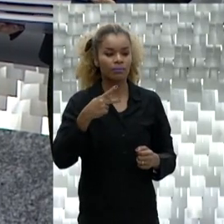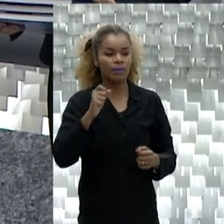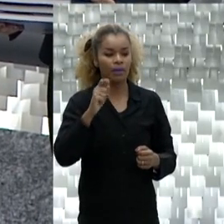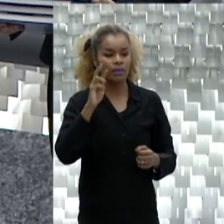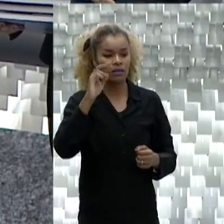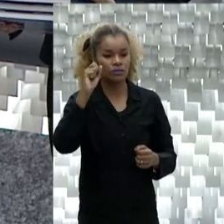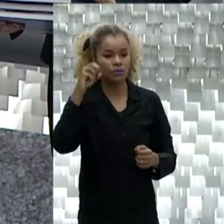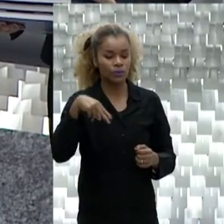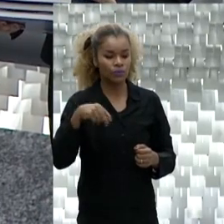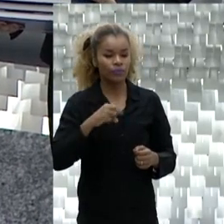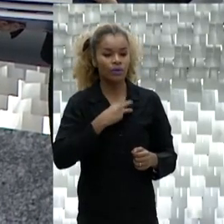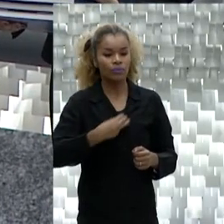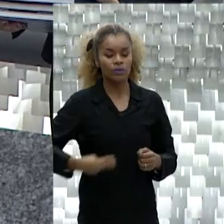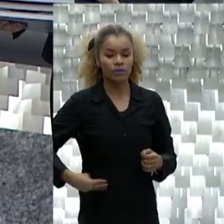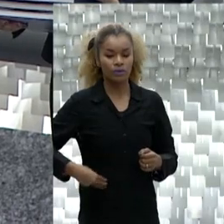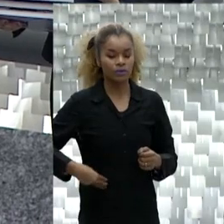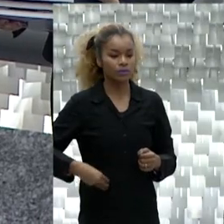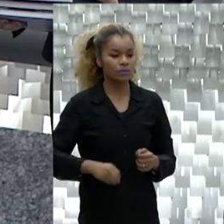Scartesini.